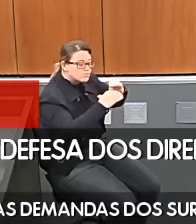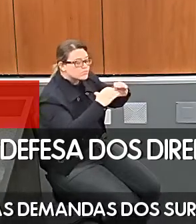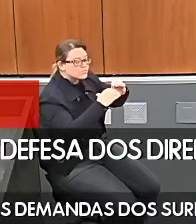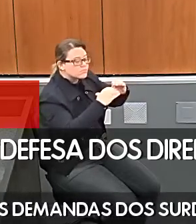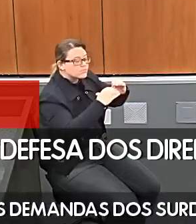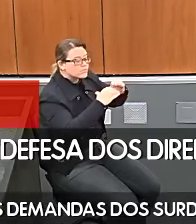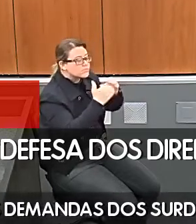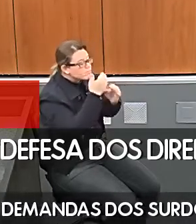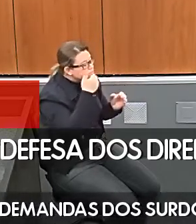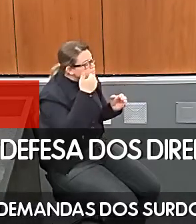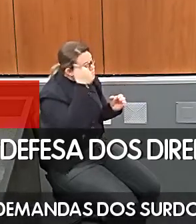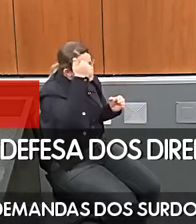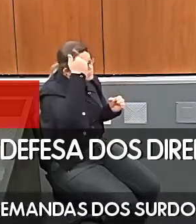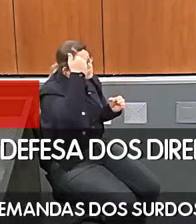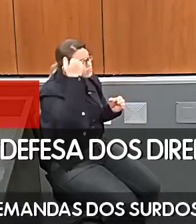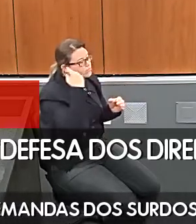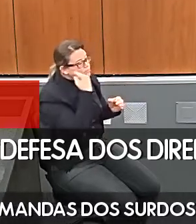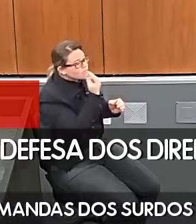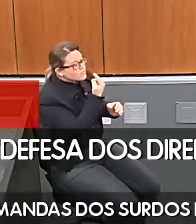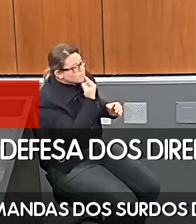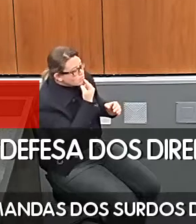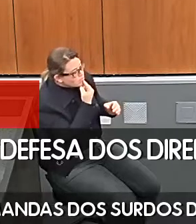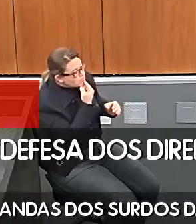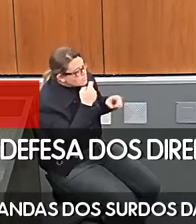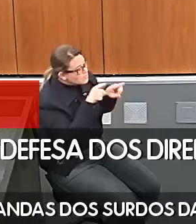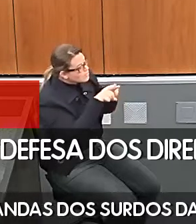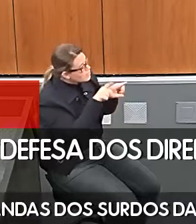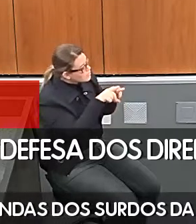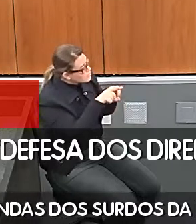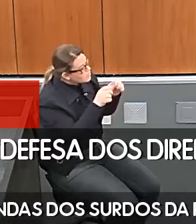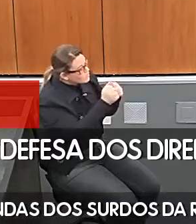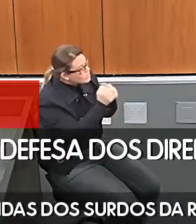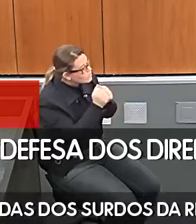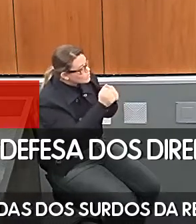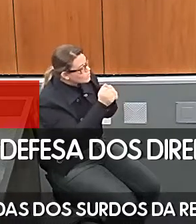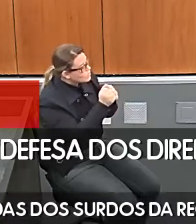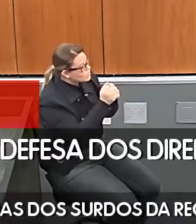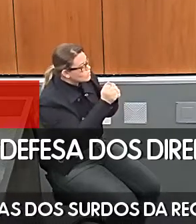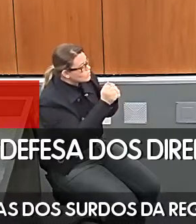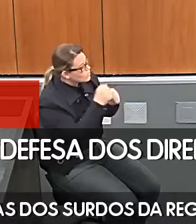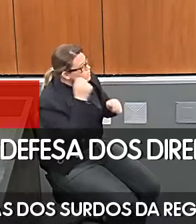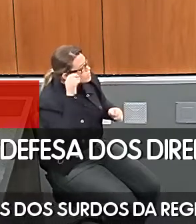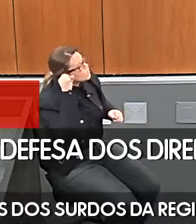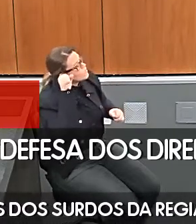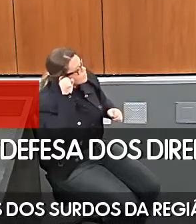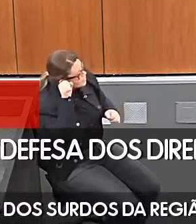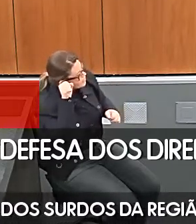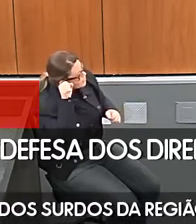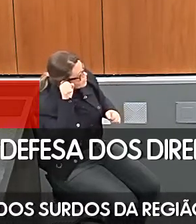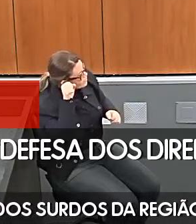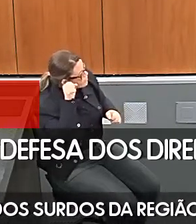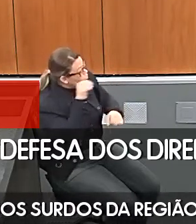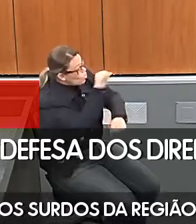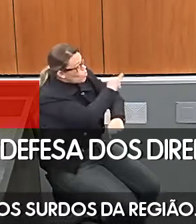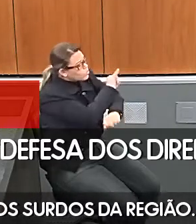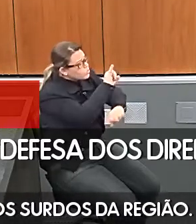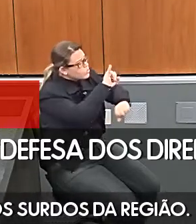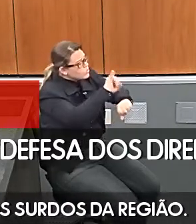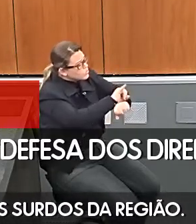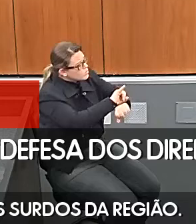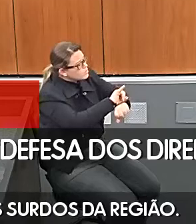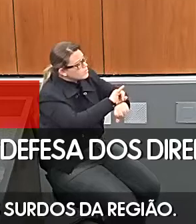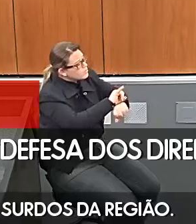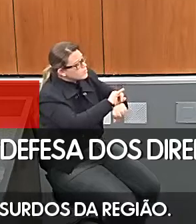que Itabira já está propiciando, iniciando, e garanto que a cidade de Itabira, junto com ela, não temos 50 no